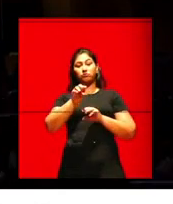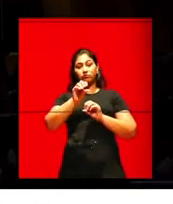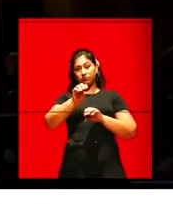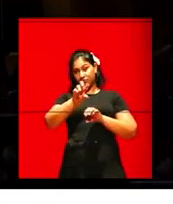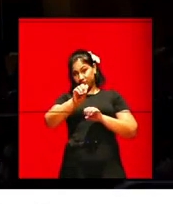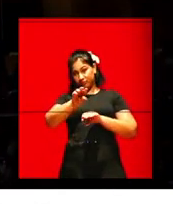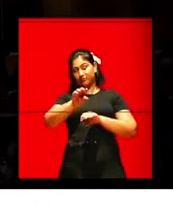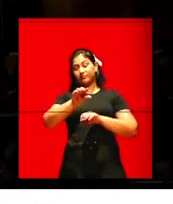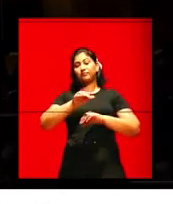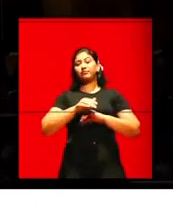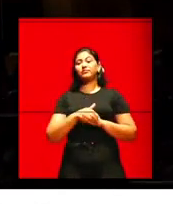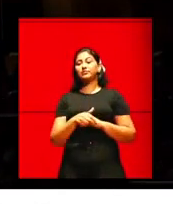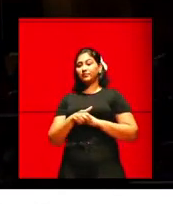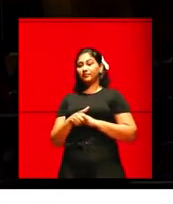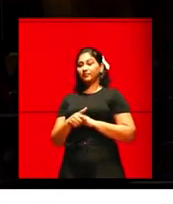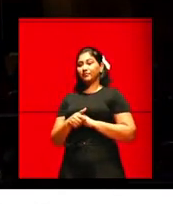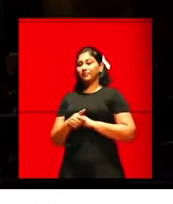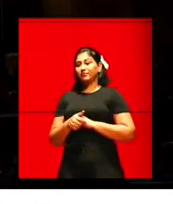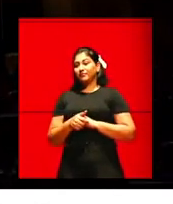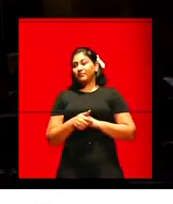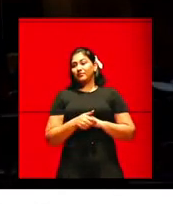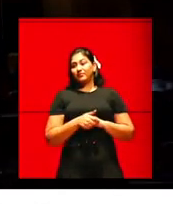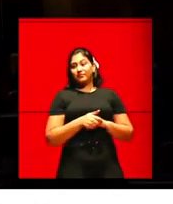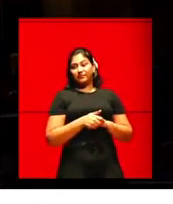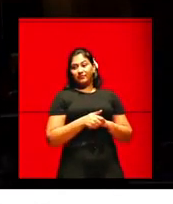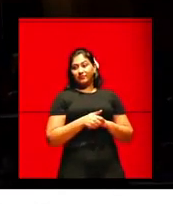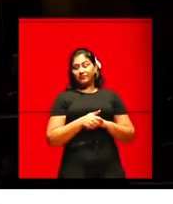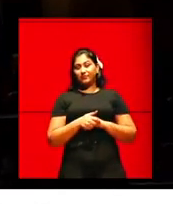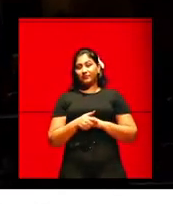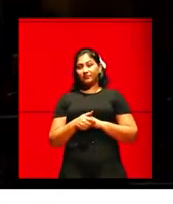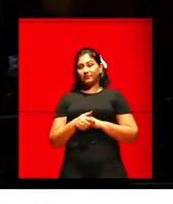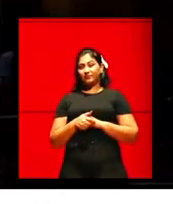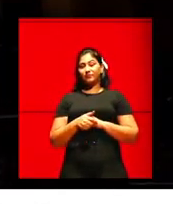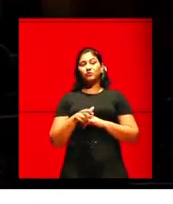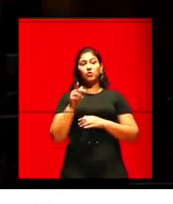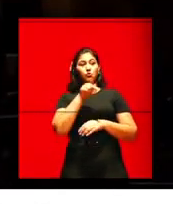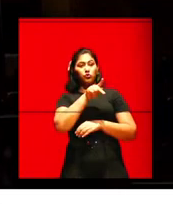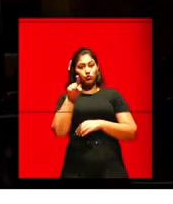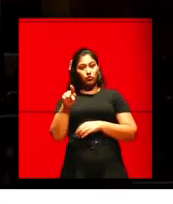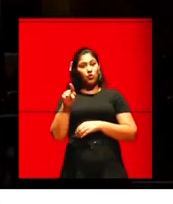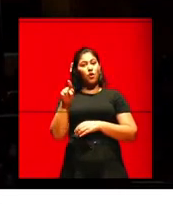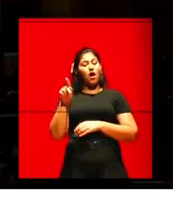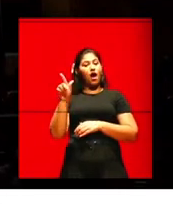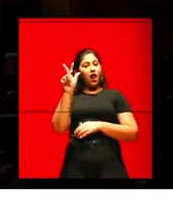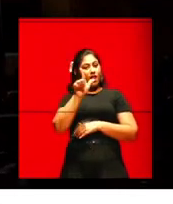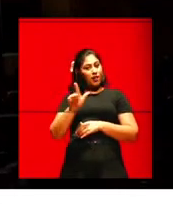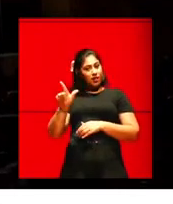Professora Raquel Furtado, professora de gramática, professor Eulisson de literatura.